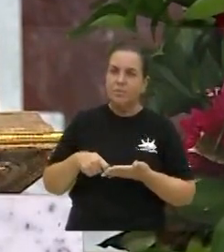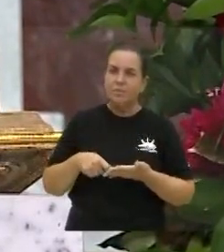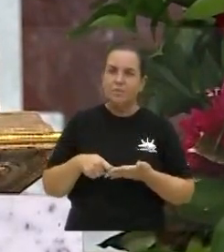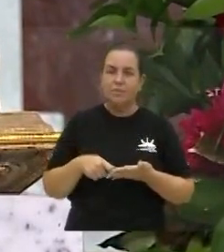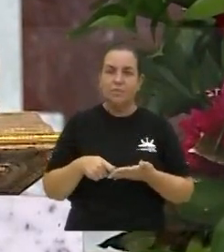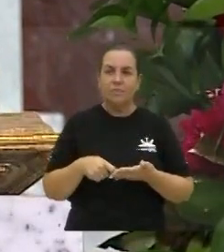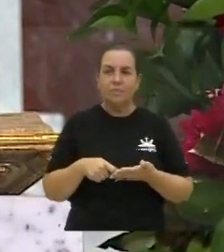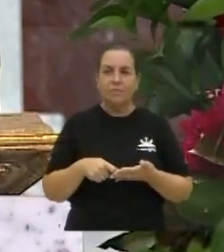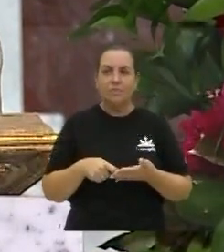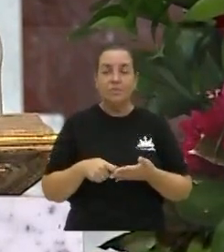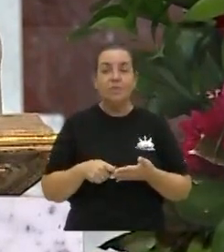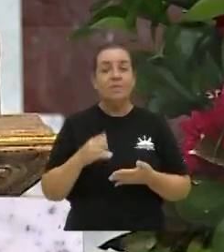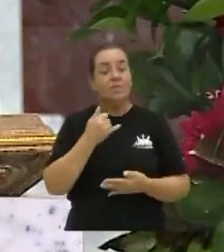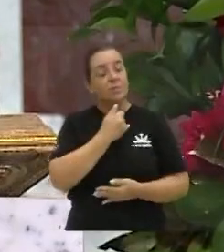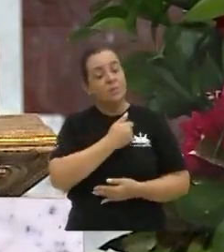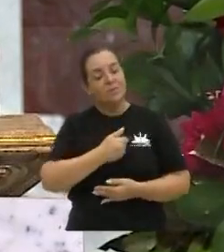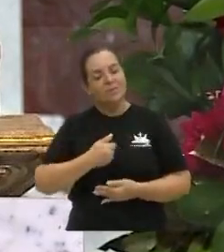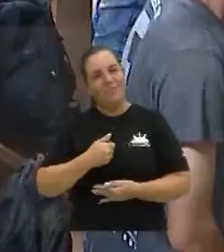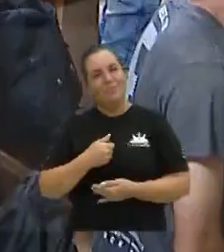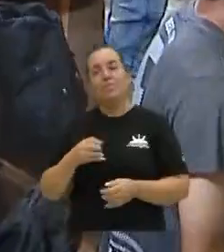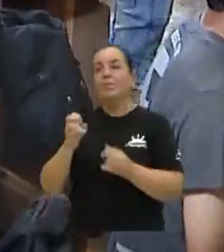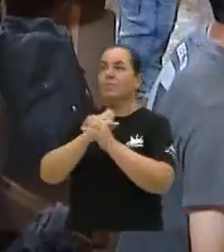segundo João.